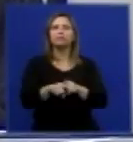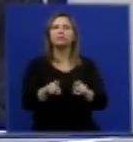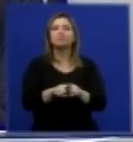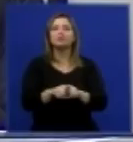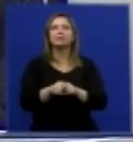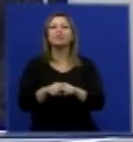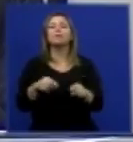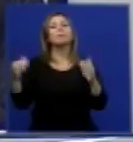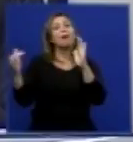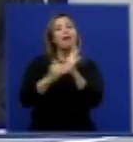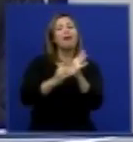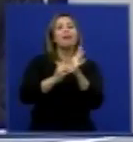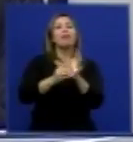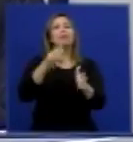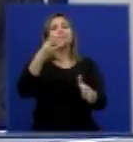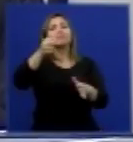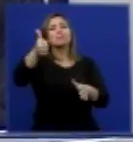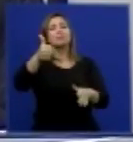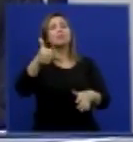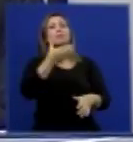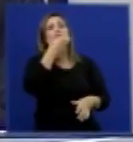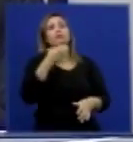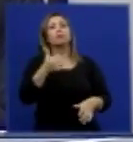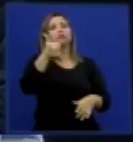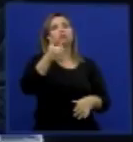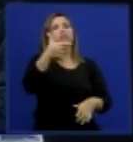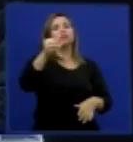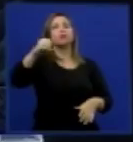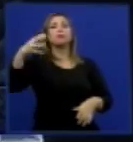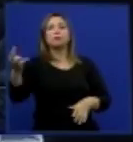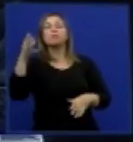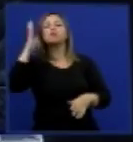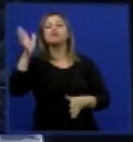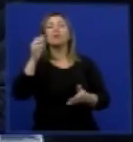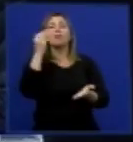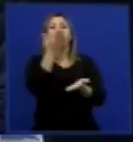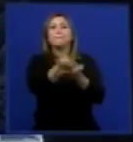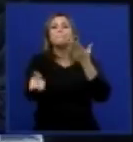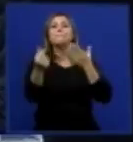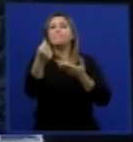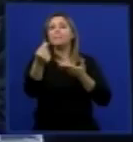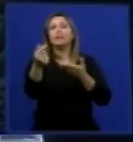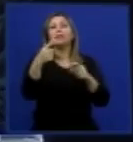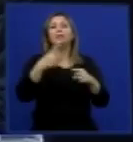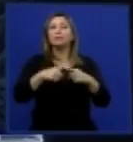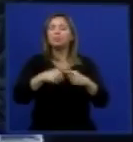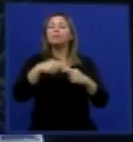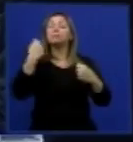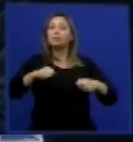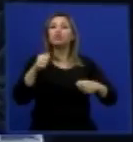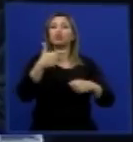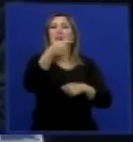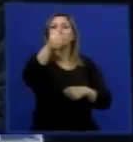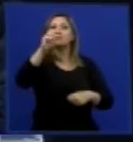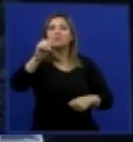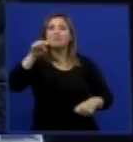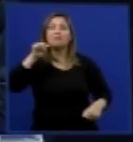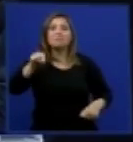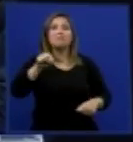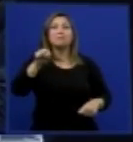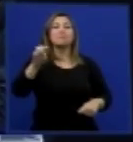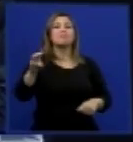31 de Dezembro de 2004 já haviam deixado de recolher o equivalente a quase 70 milhões de pneus inservíveis